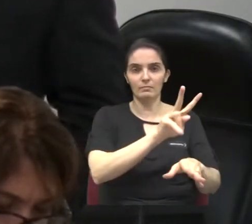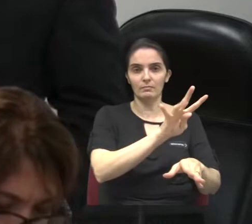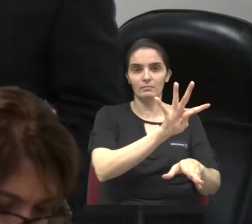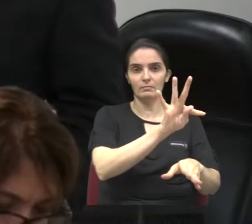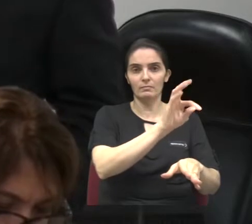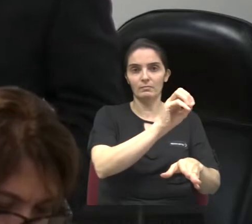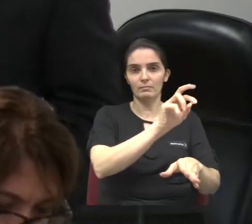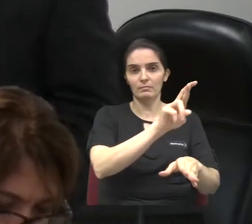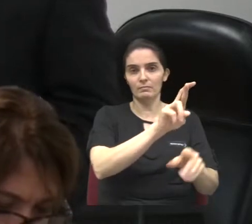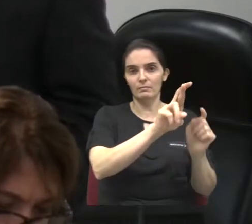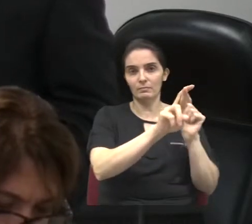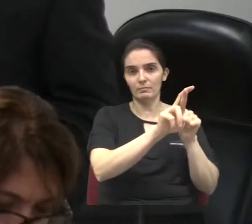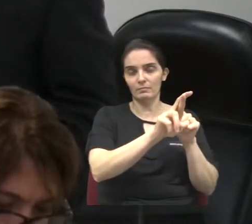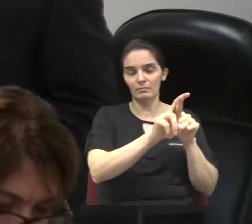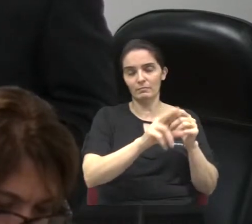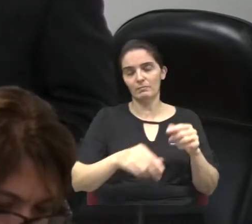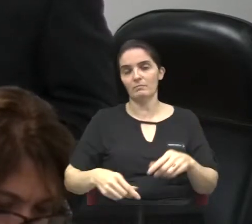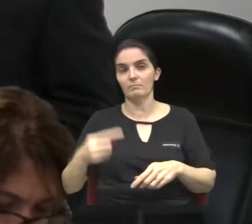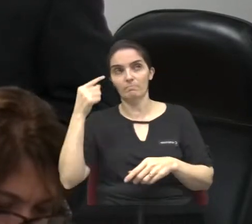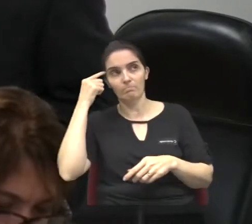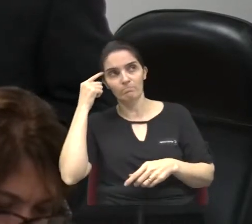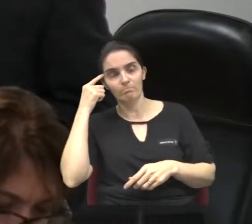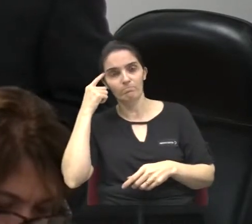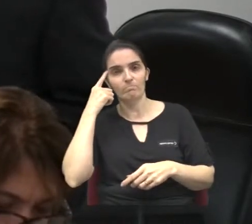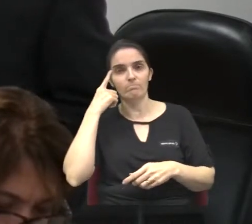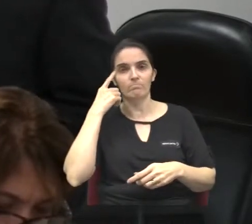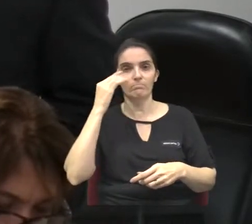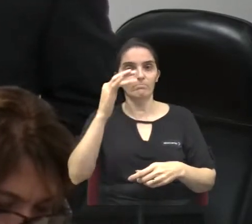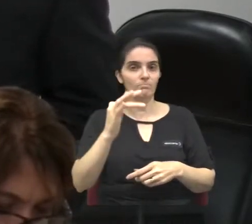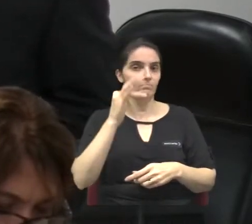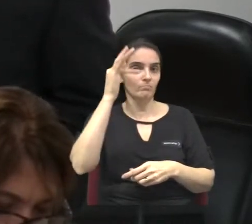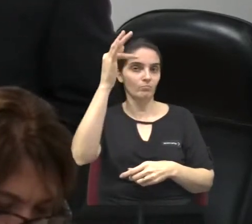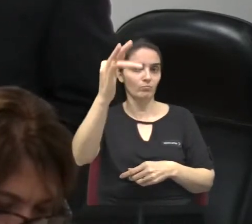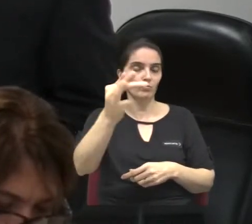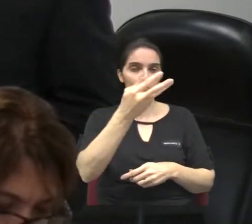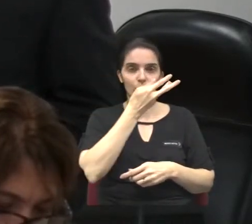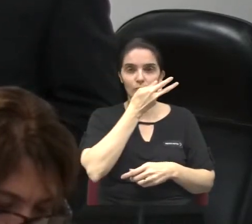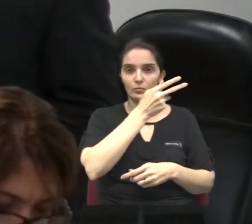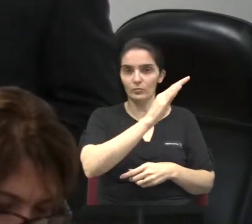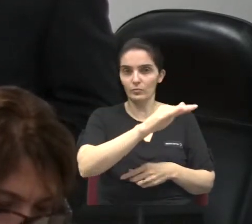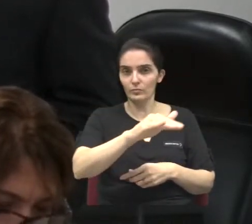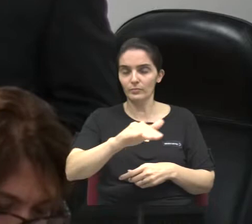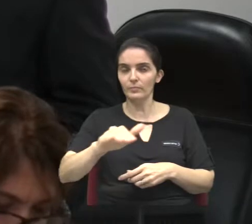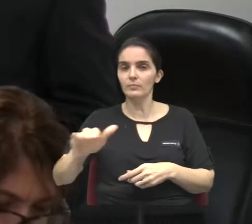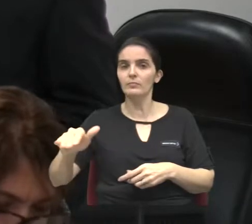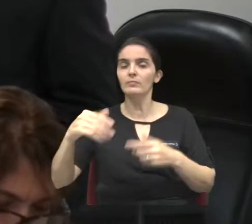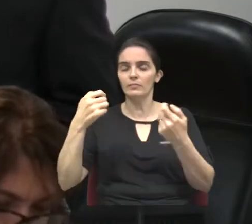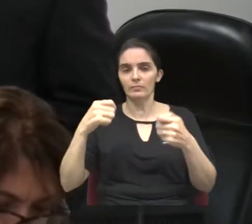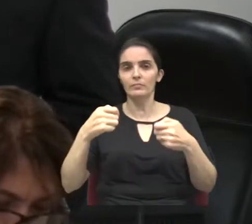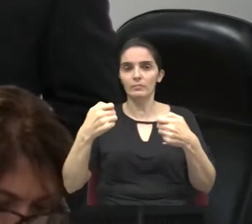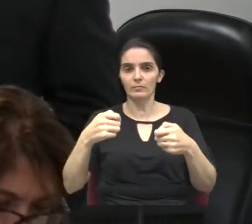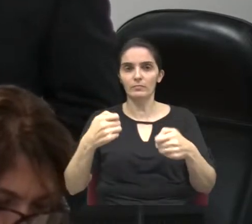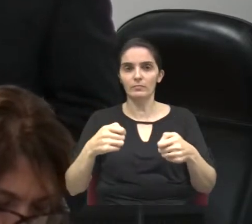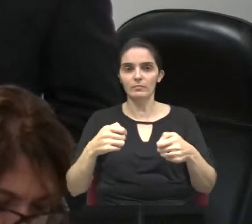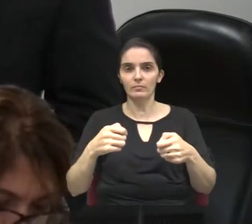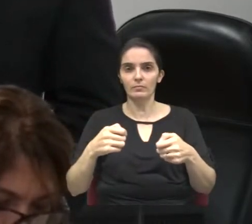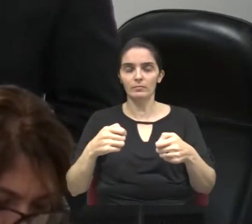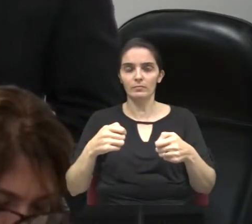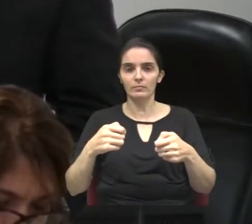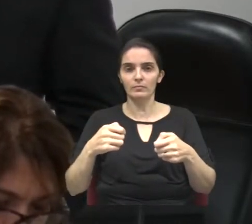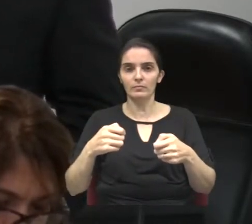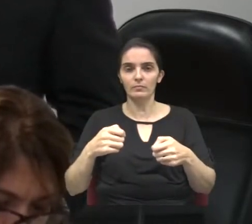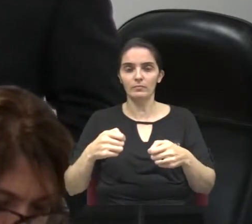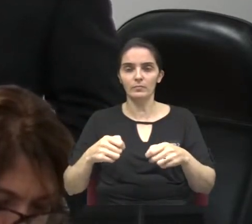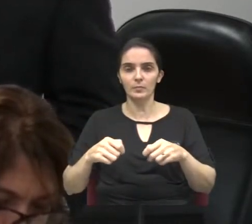buscando alternativas para o futuro das crianças que dependem da ecoterapia. Então, muito